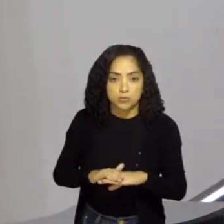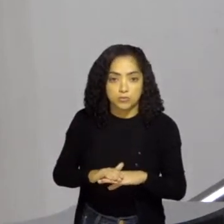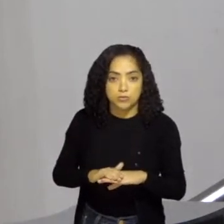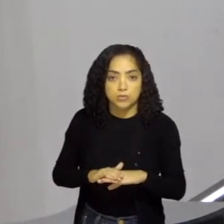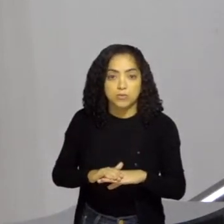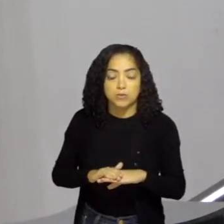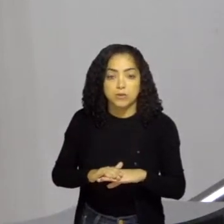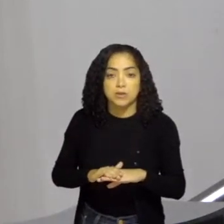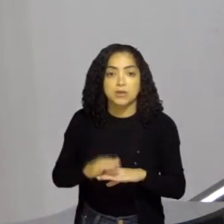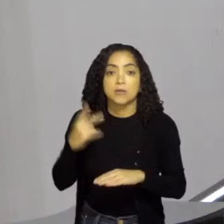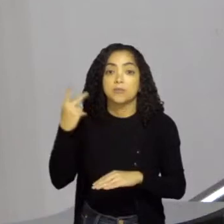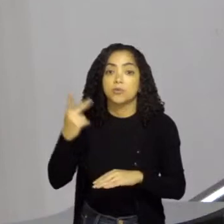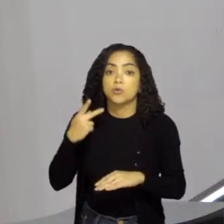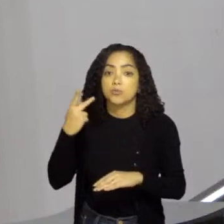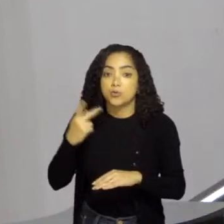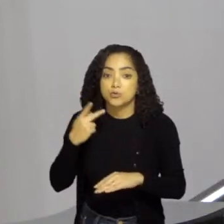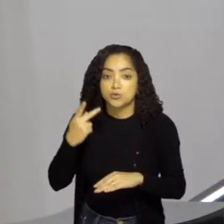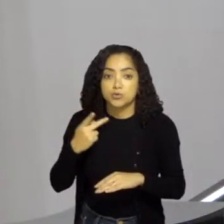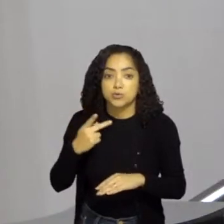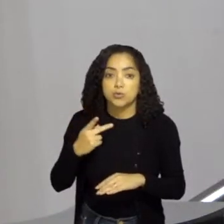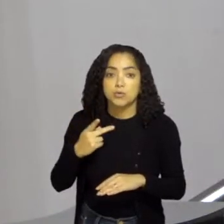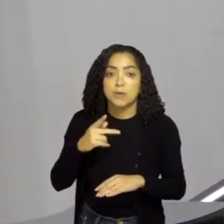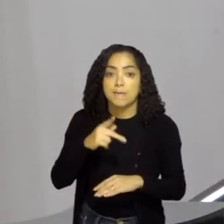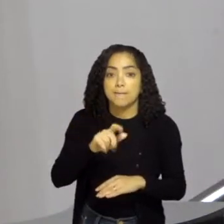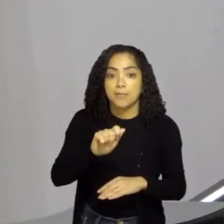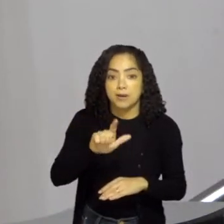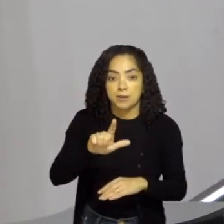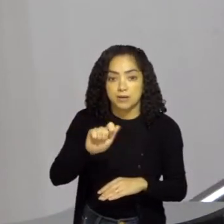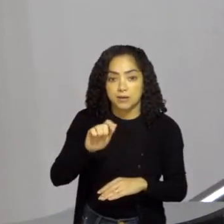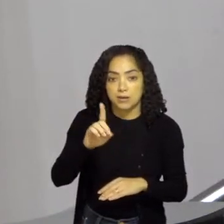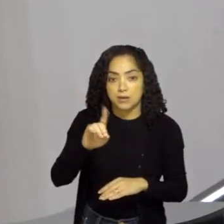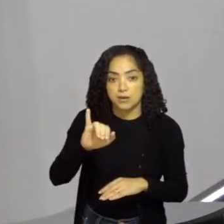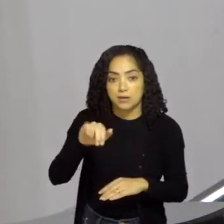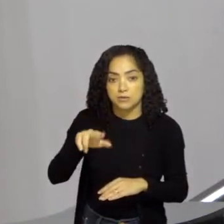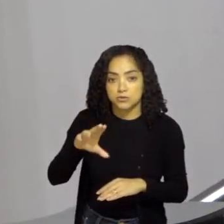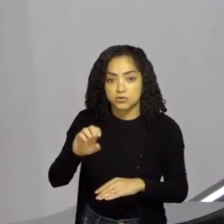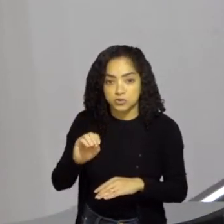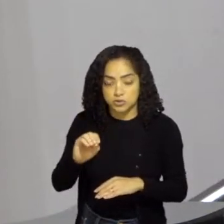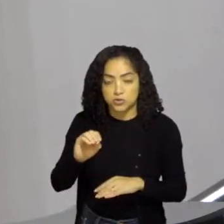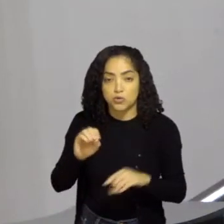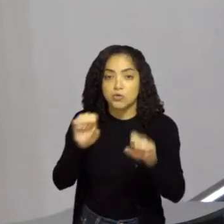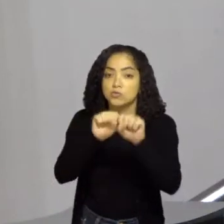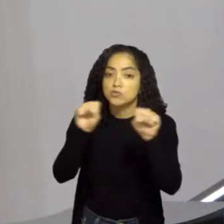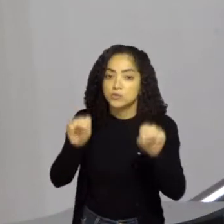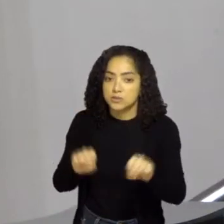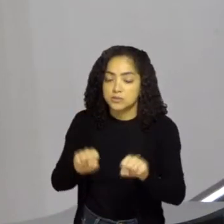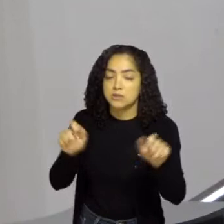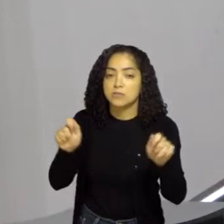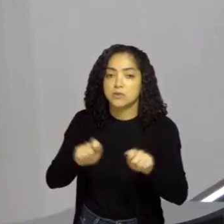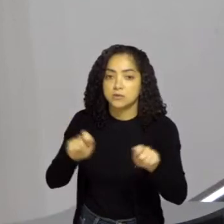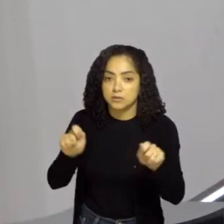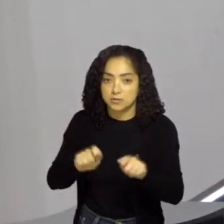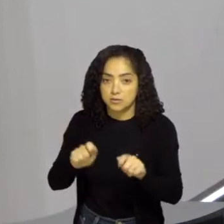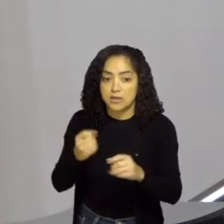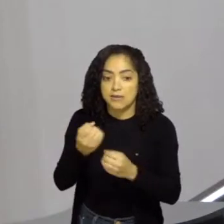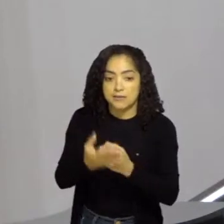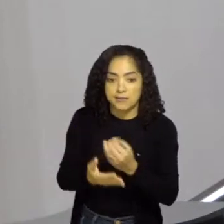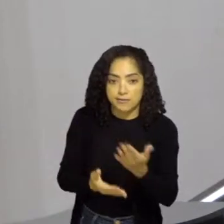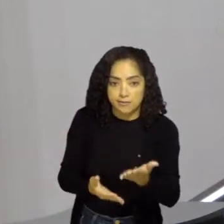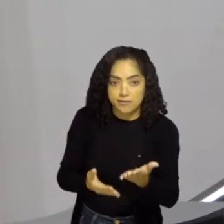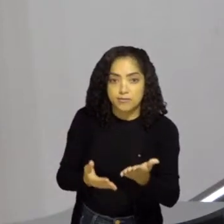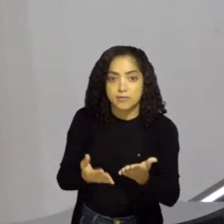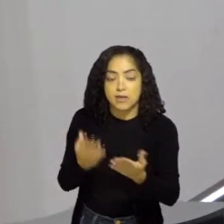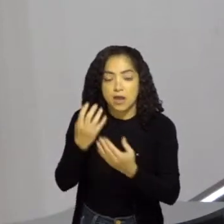promotor doutor Paladino, tem um sistema que funciona, que oferece abrigo.